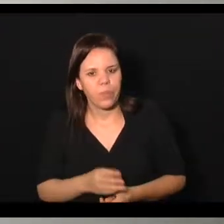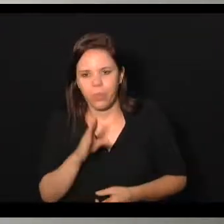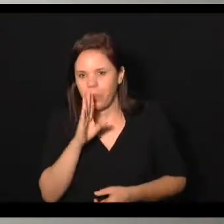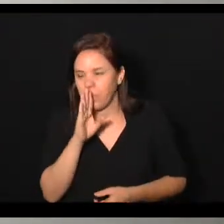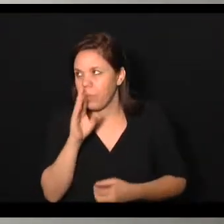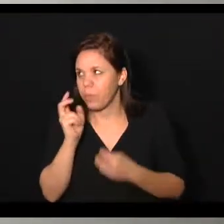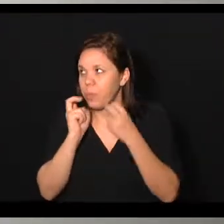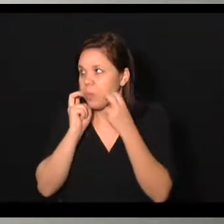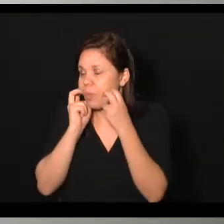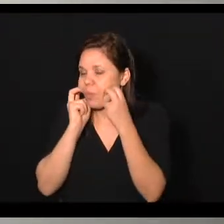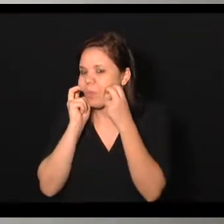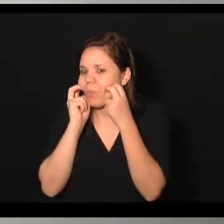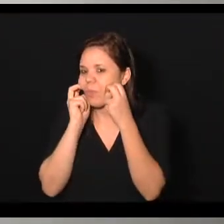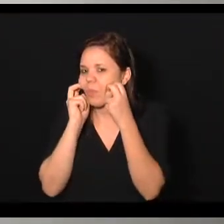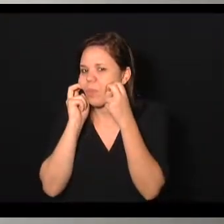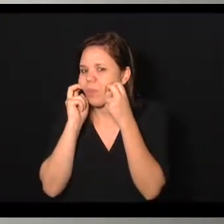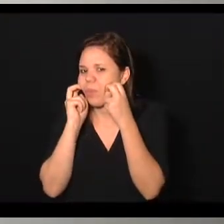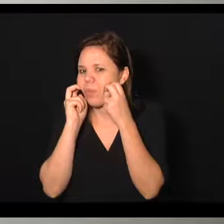Hã?